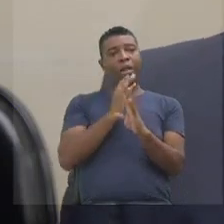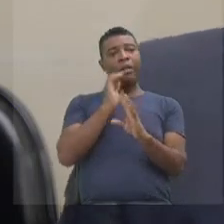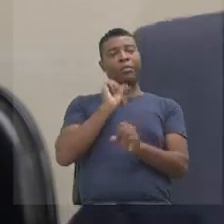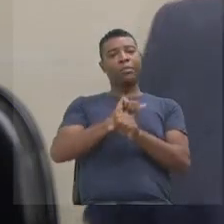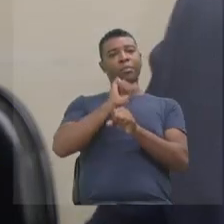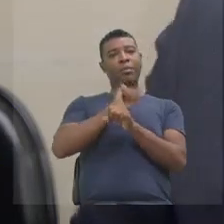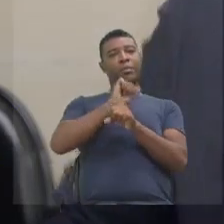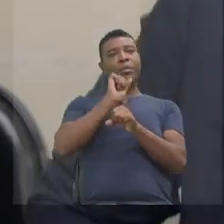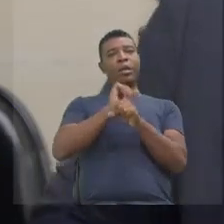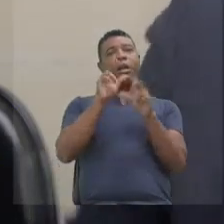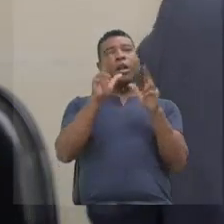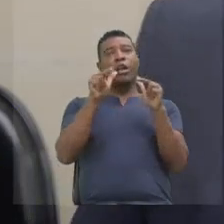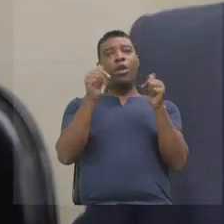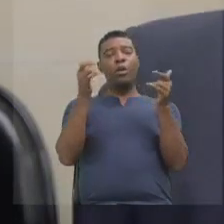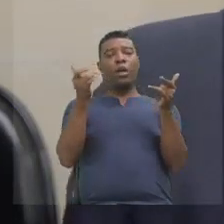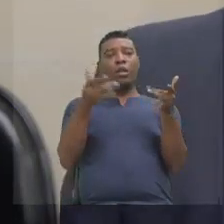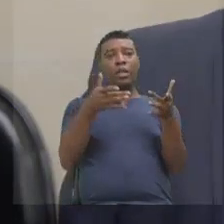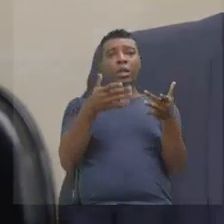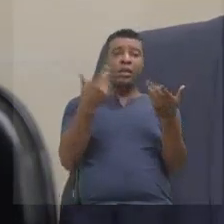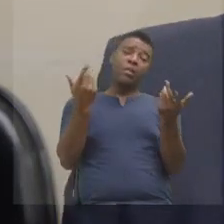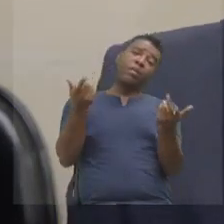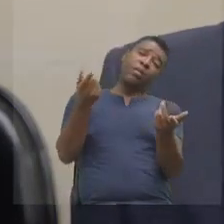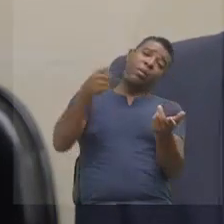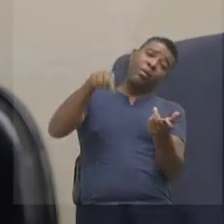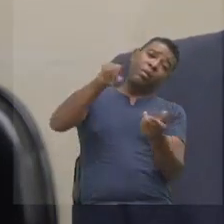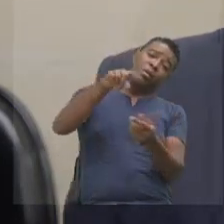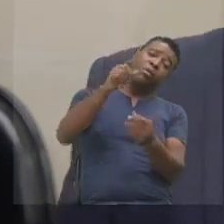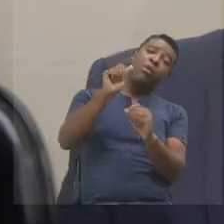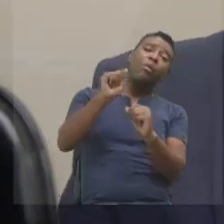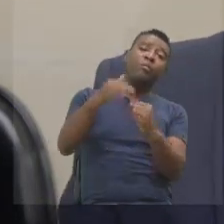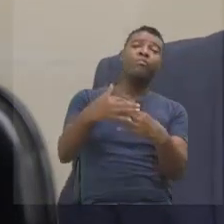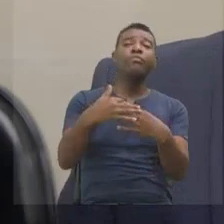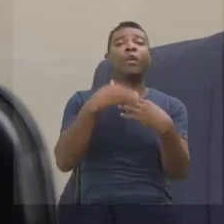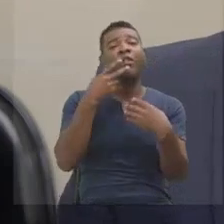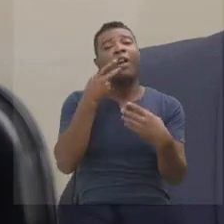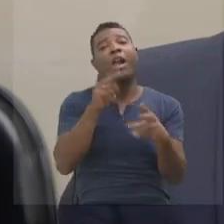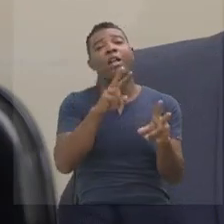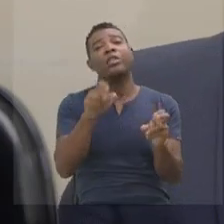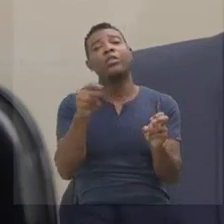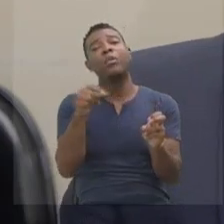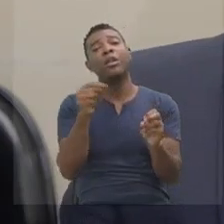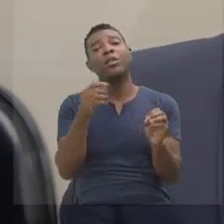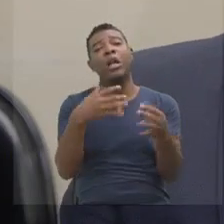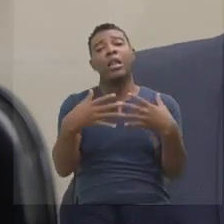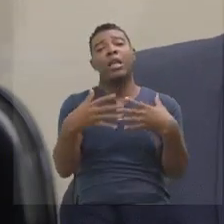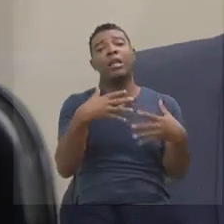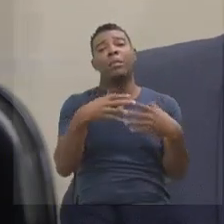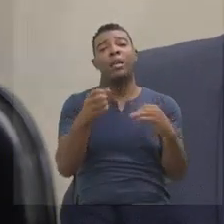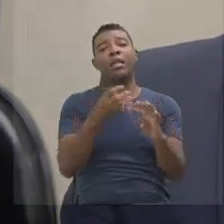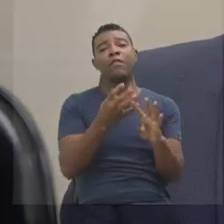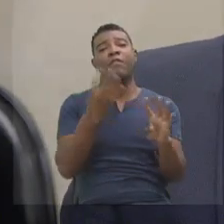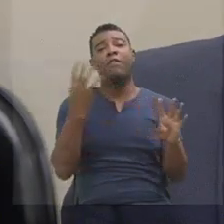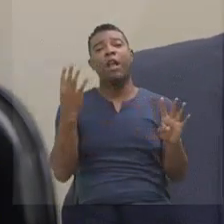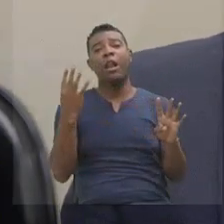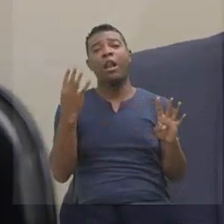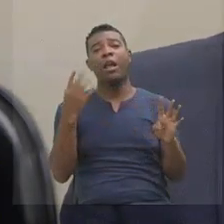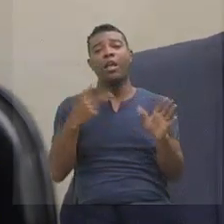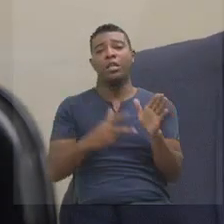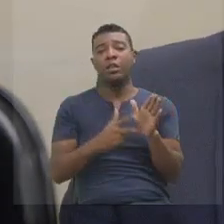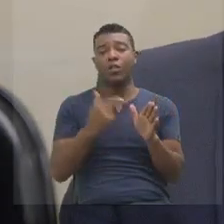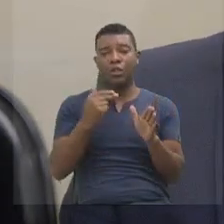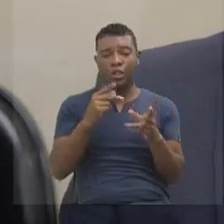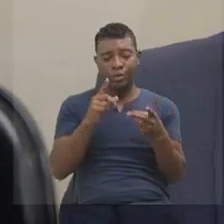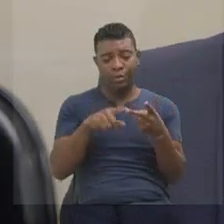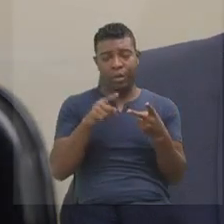do senhor que o Senhor tem falado a garantia dessa transparência das filas cirurgia e a outra coisa a última pergunta